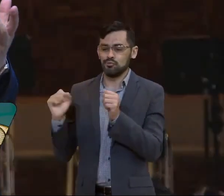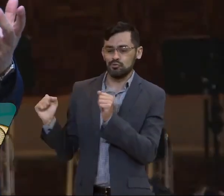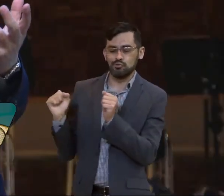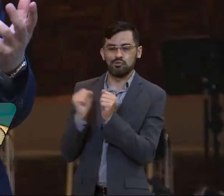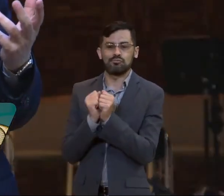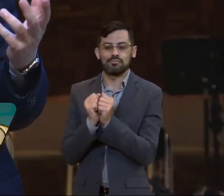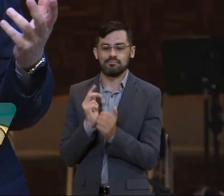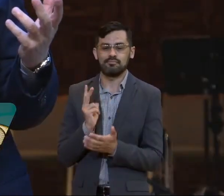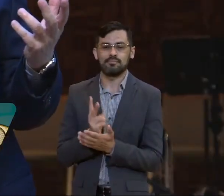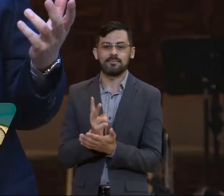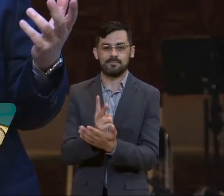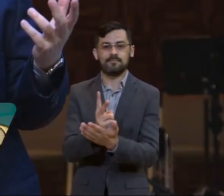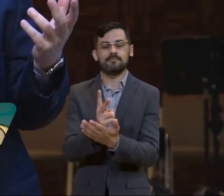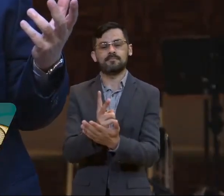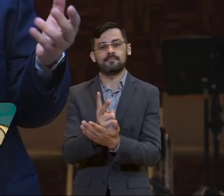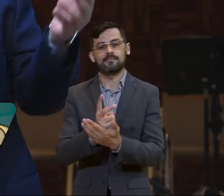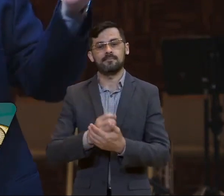companhia,